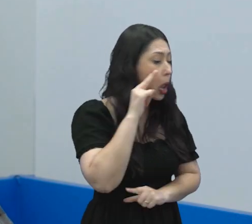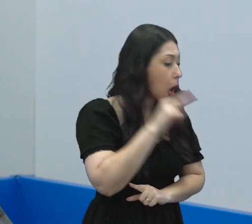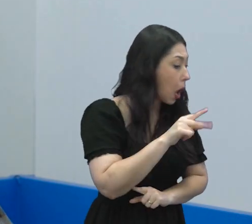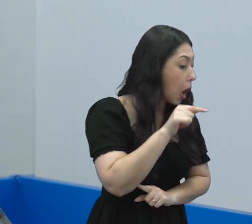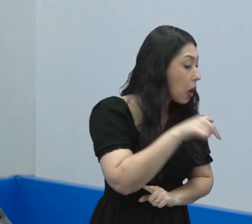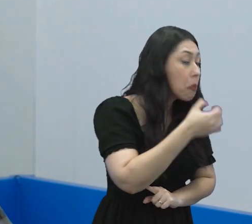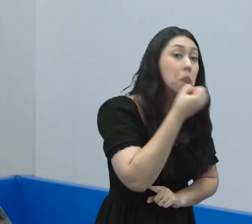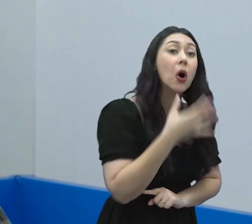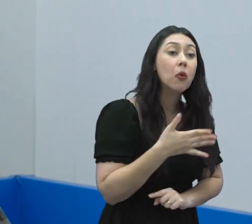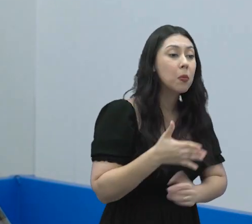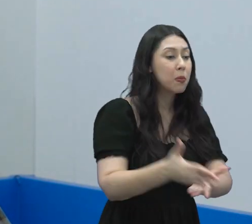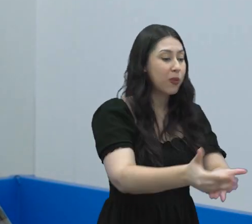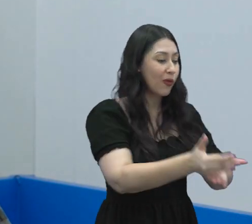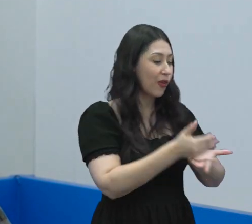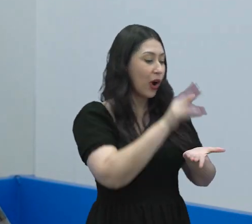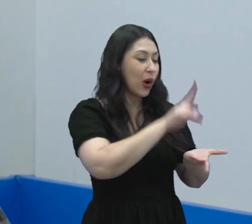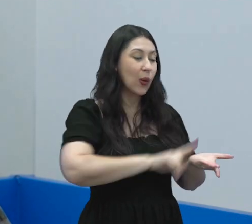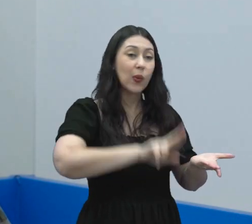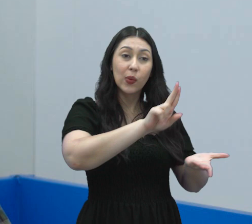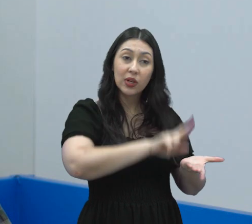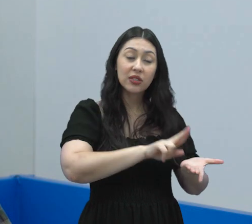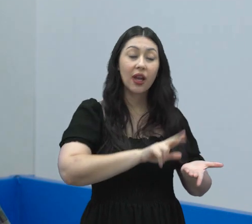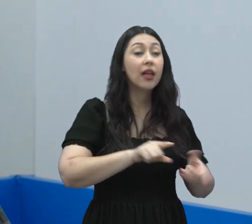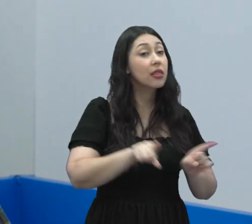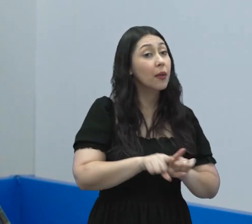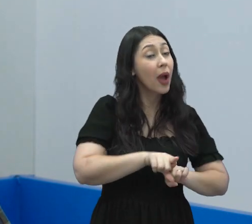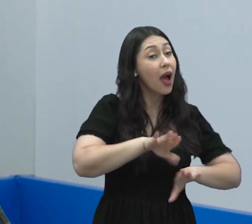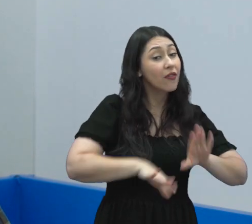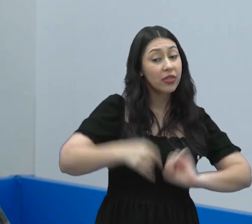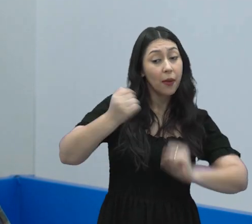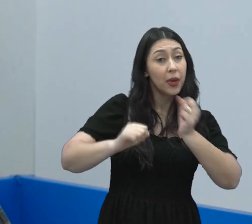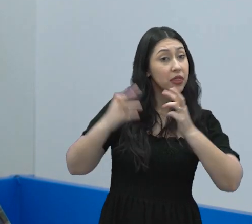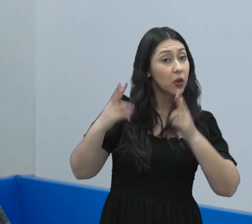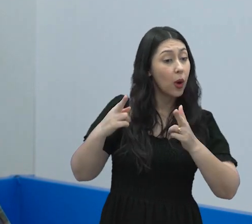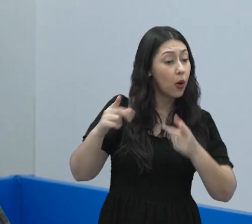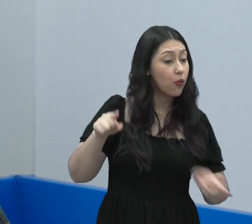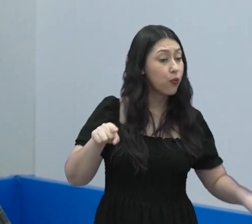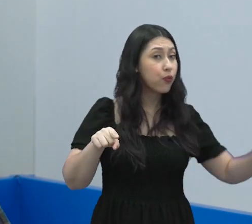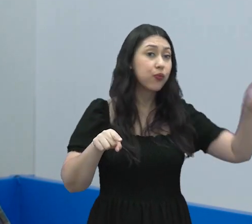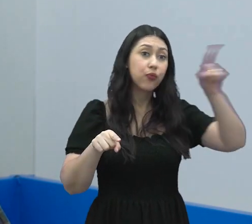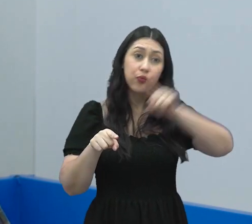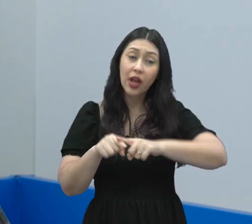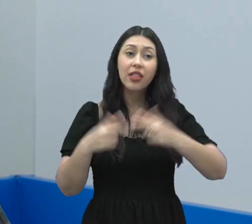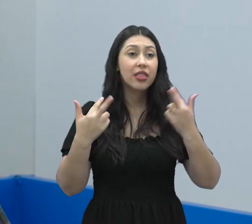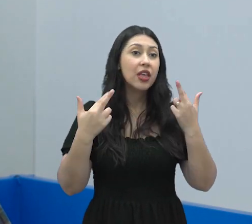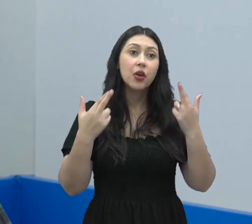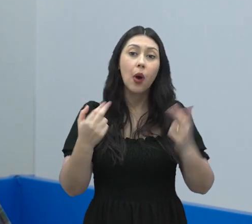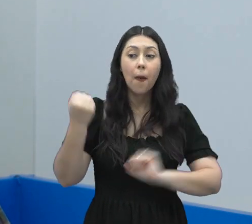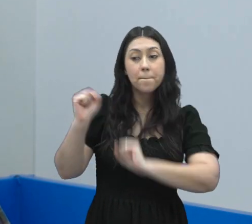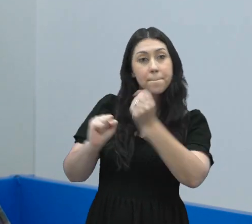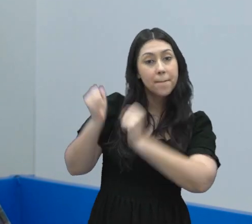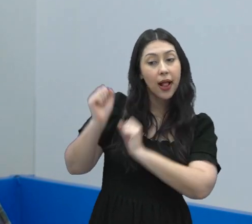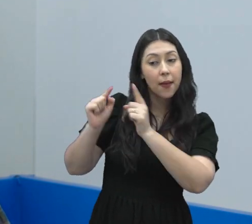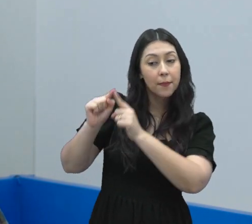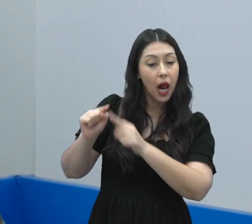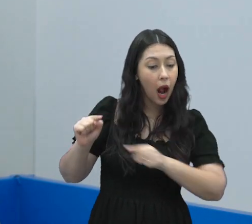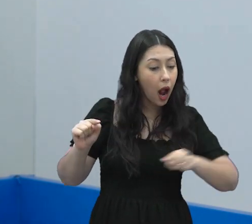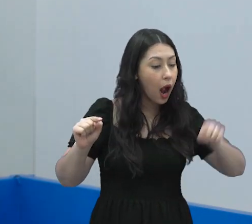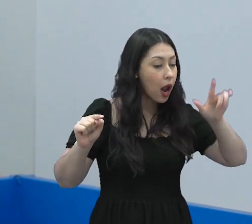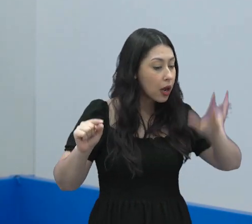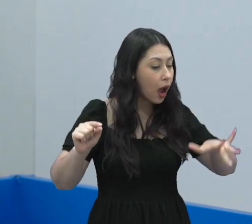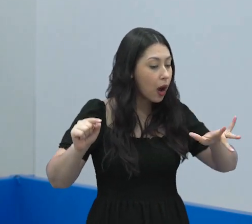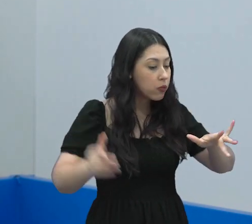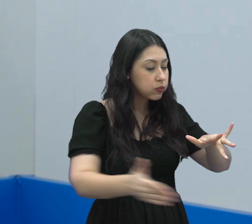indústria ele pode ser reaproveitado, ou para a mesma indústria, no caso da logística reversa. A